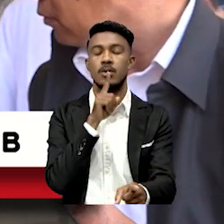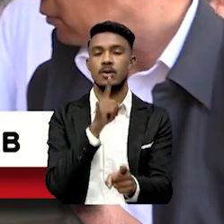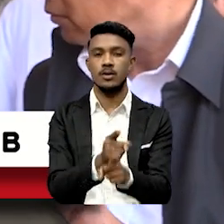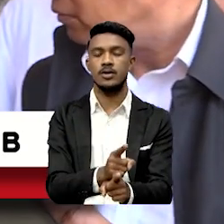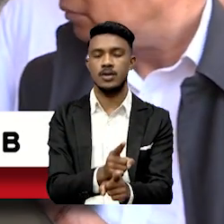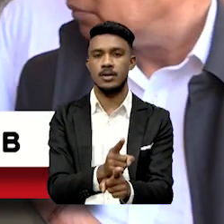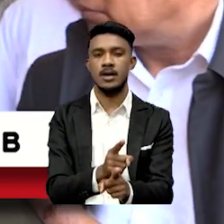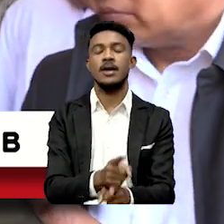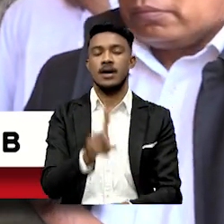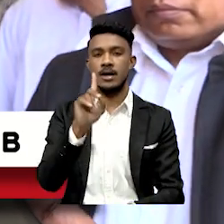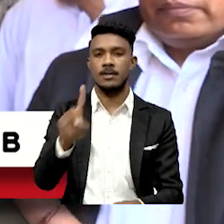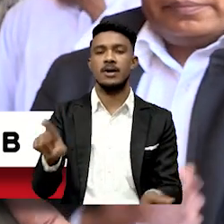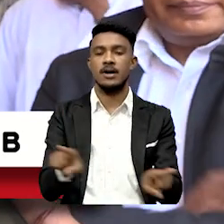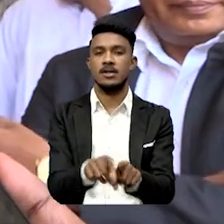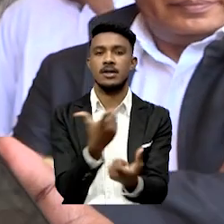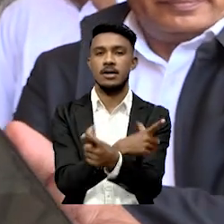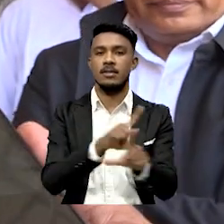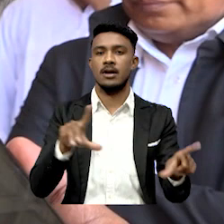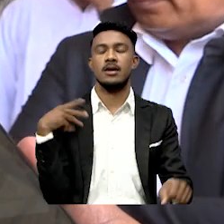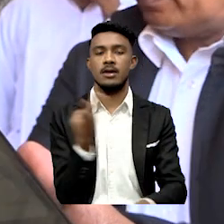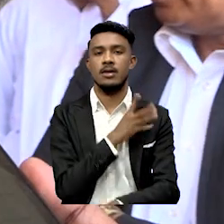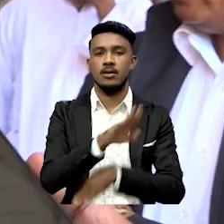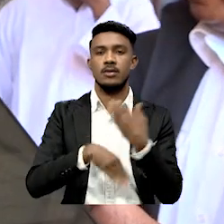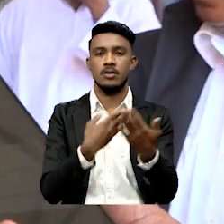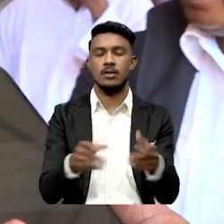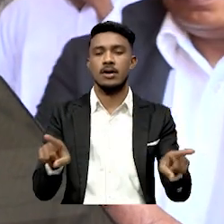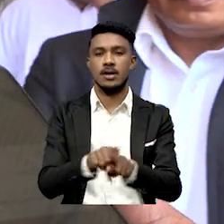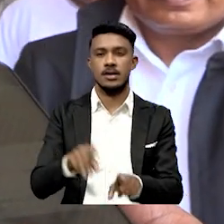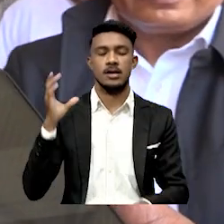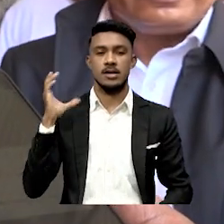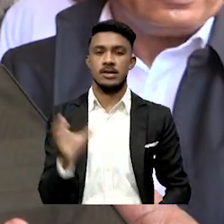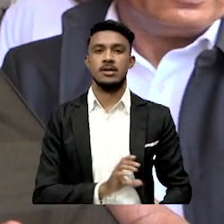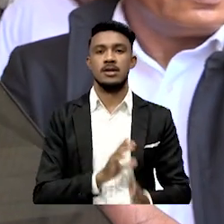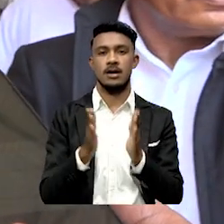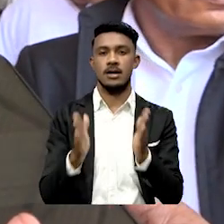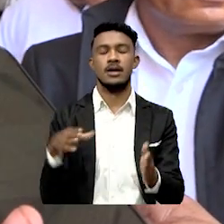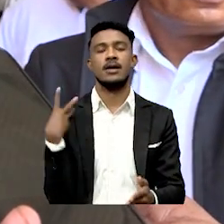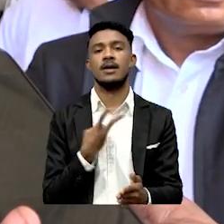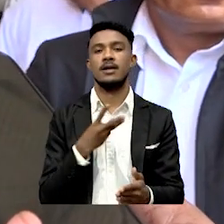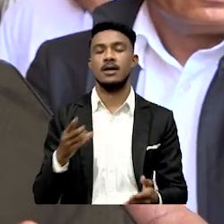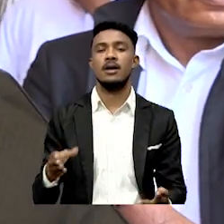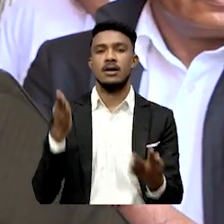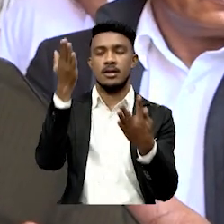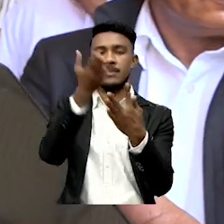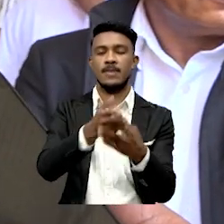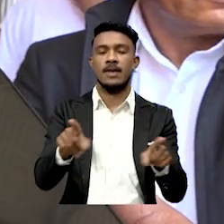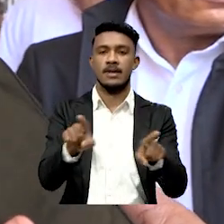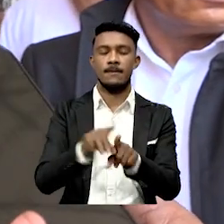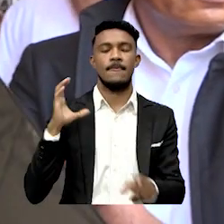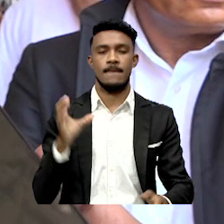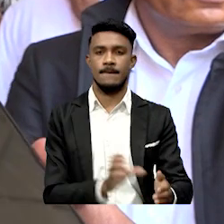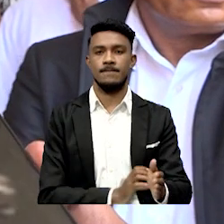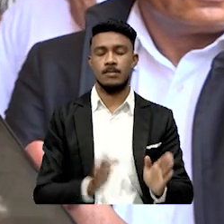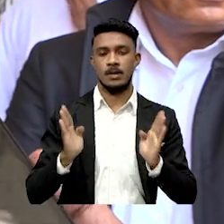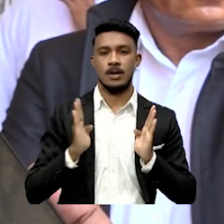ka idane liberdade ita hotu nenian, mai ben dar sarane, ita koko at exerce, rola consciência di dia, poderai itanean dar sarane, atu la